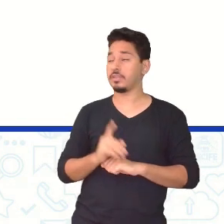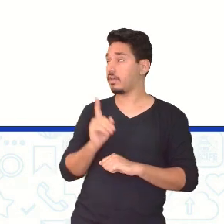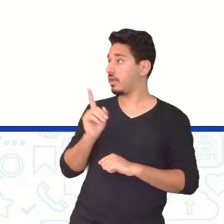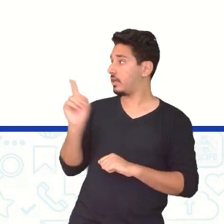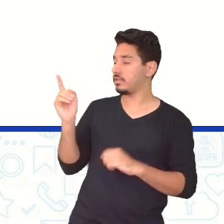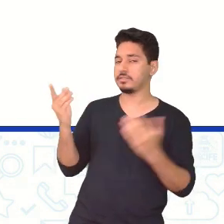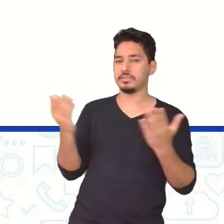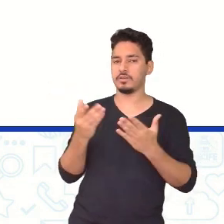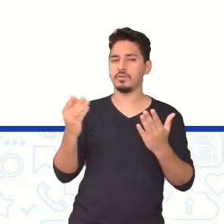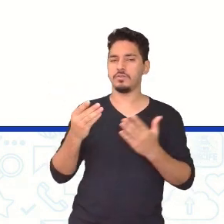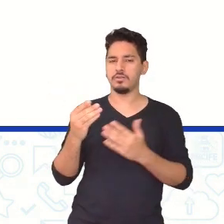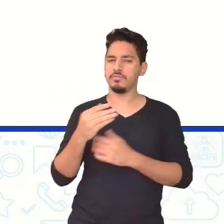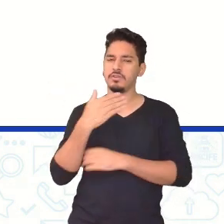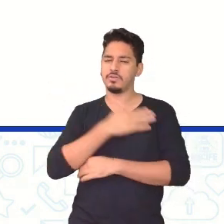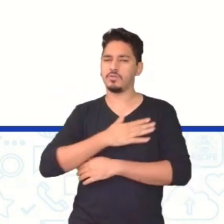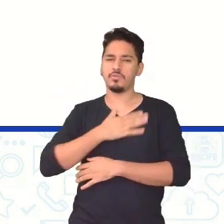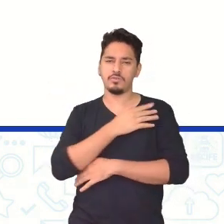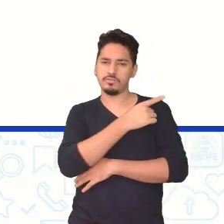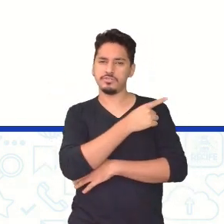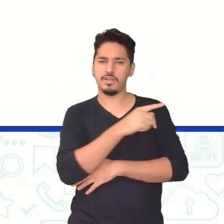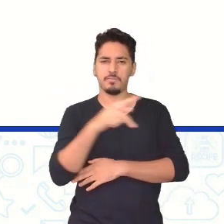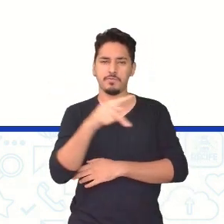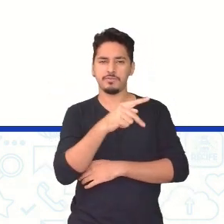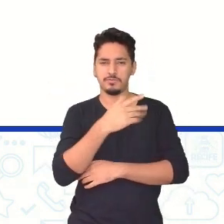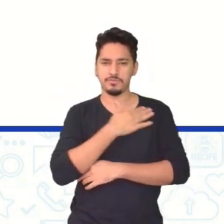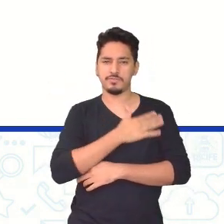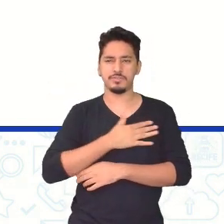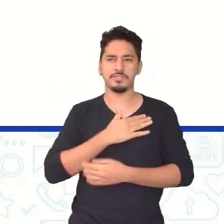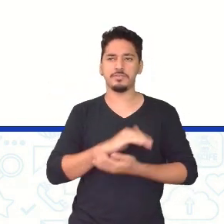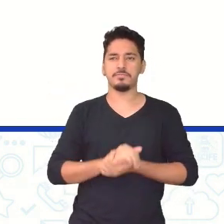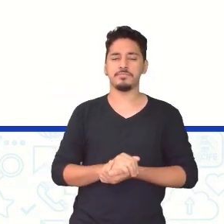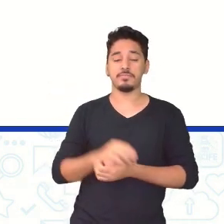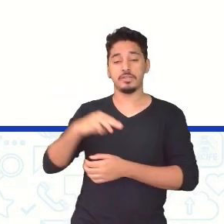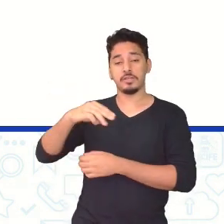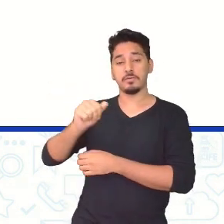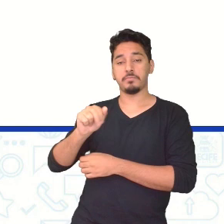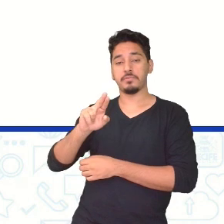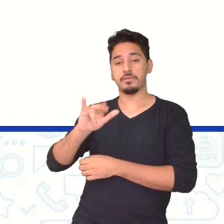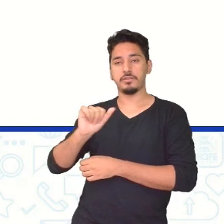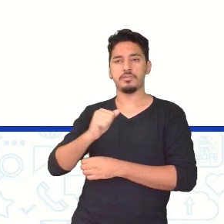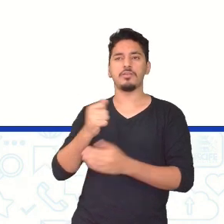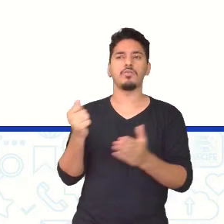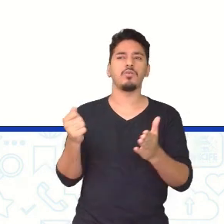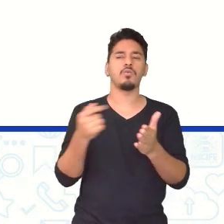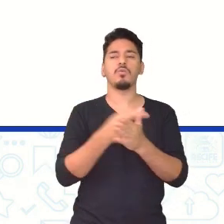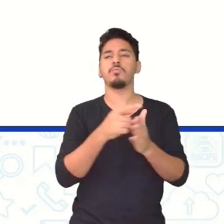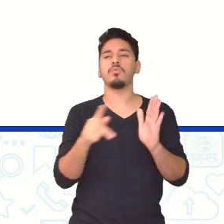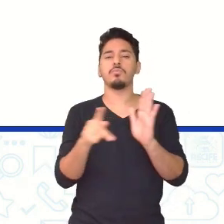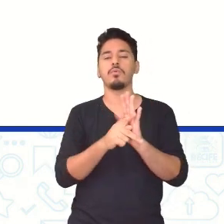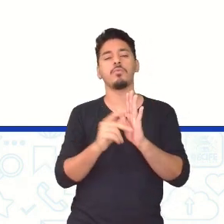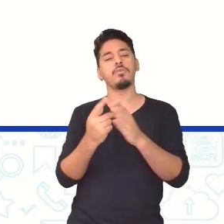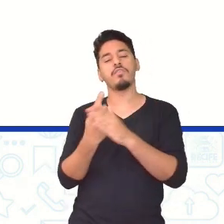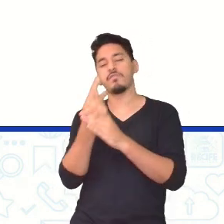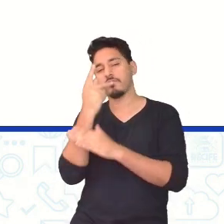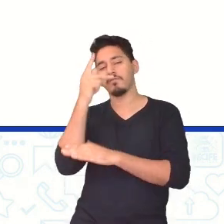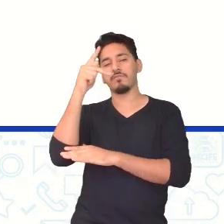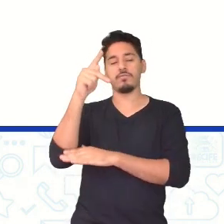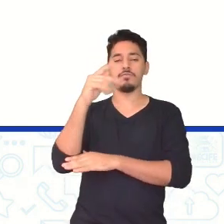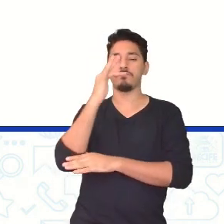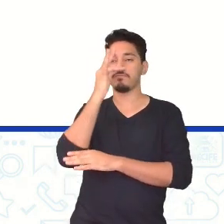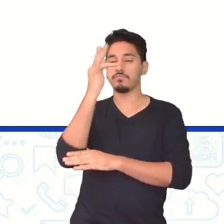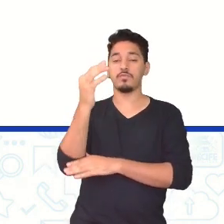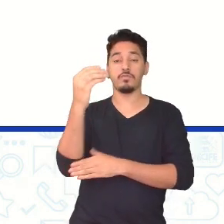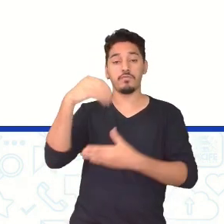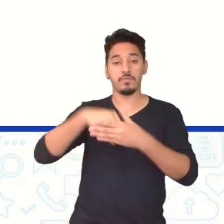daí, Isabel vai gostar. Parece que ela veio hoje aqui nesse chat, vai gostar. Ó, Maria comprou uma orquídea que veio plantada em um